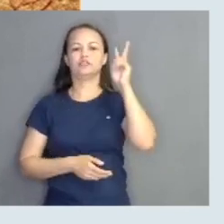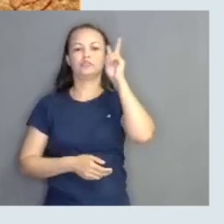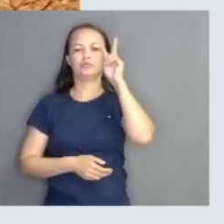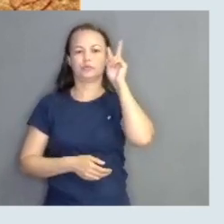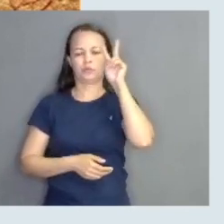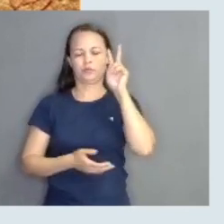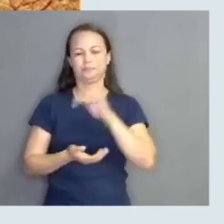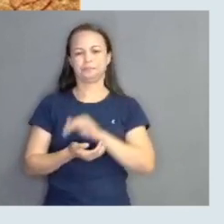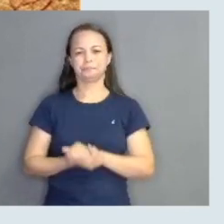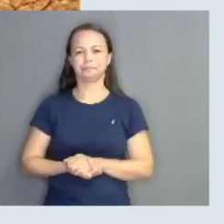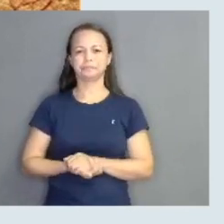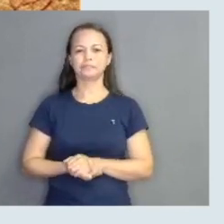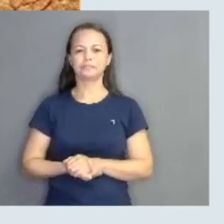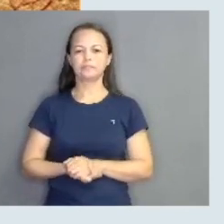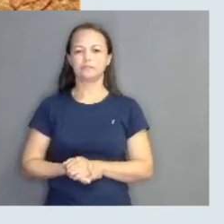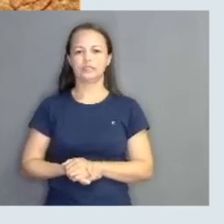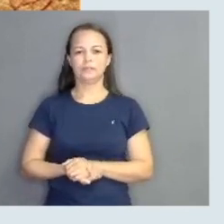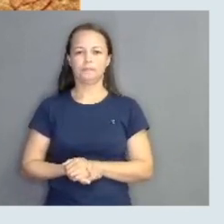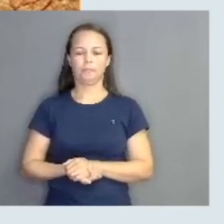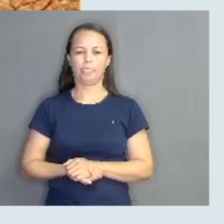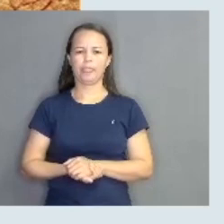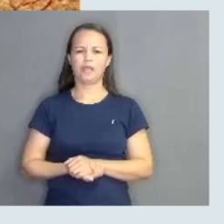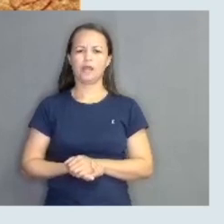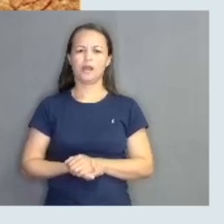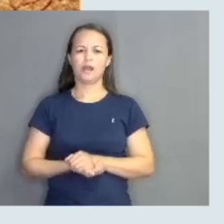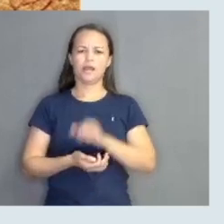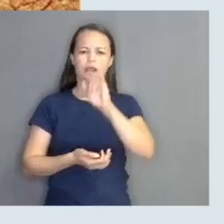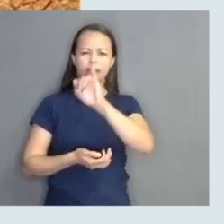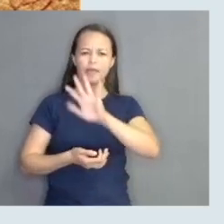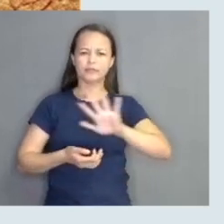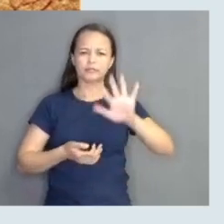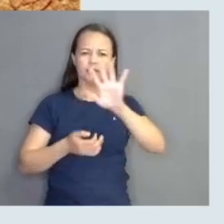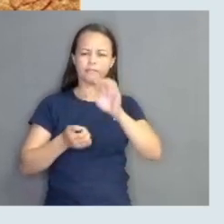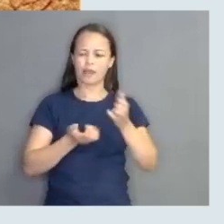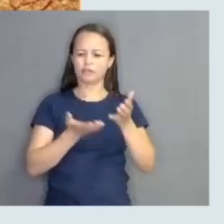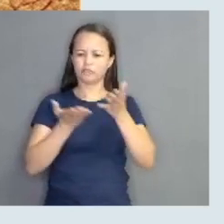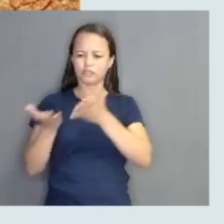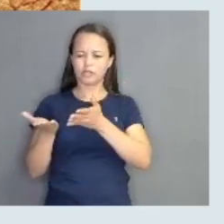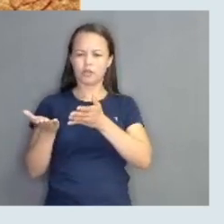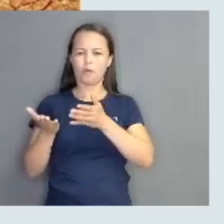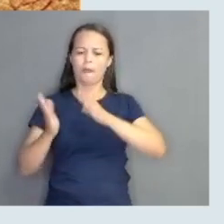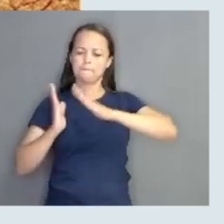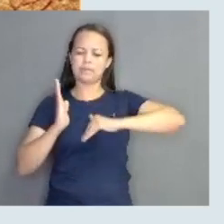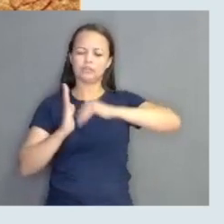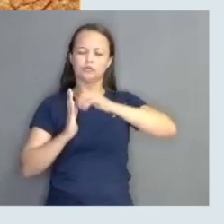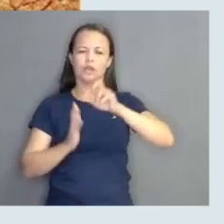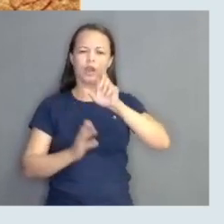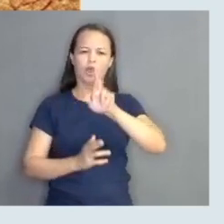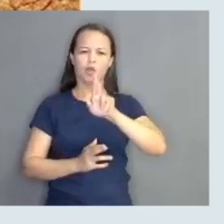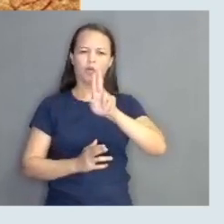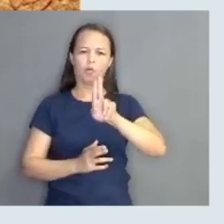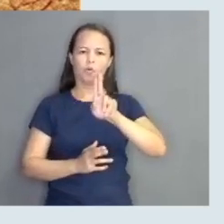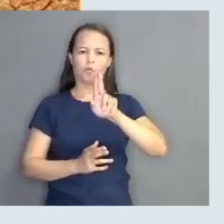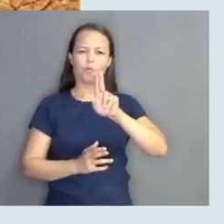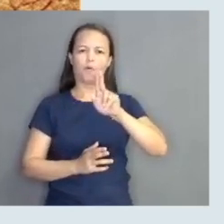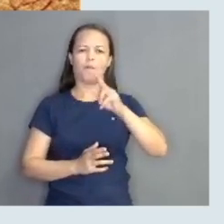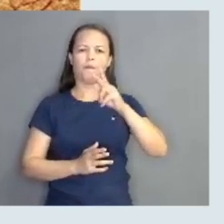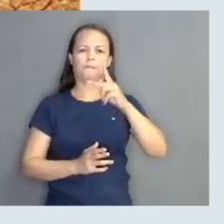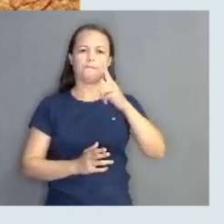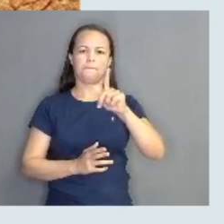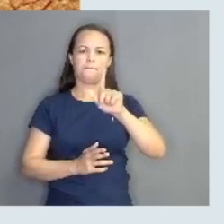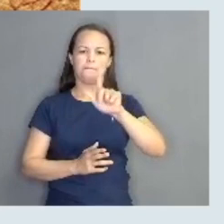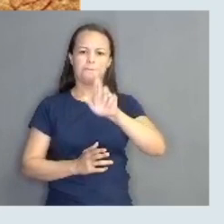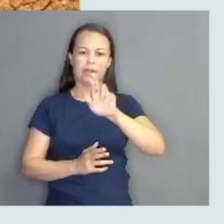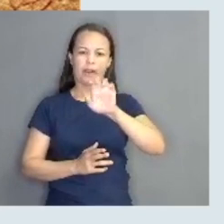Então vamos lá. Essa imagem é uma pintura rupestre. Você diz: ô professor Flávio, então